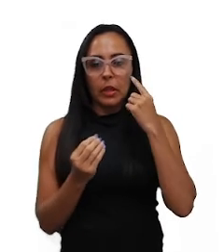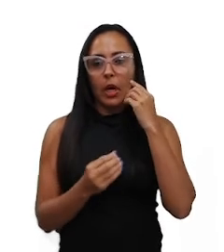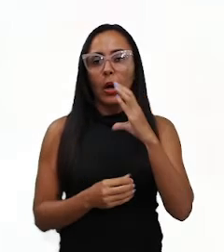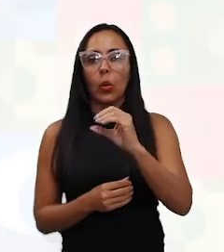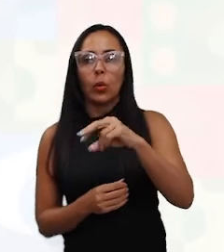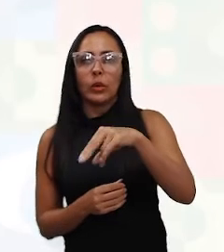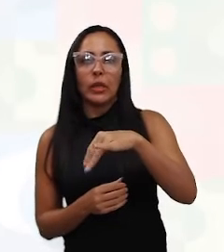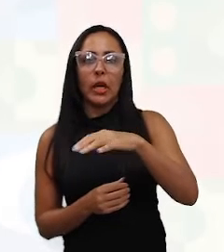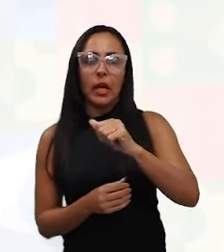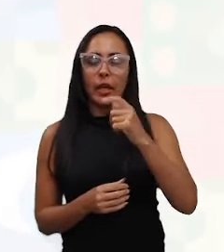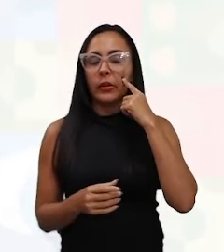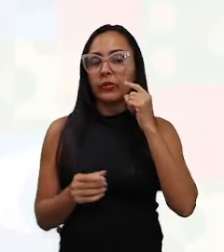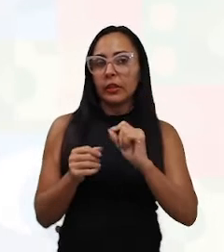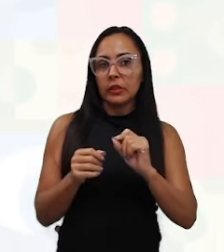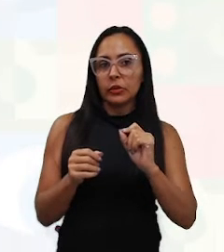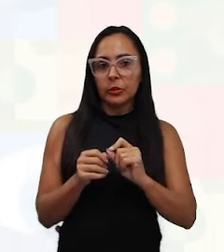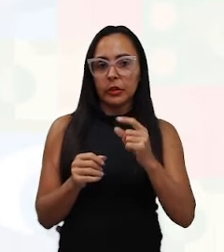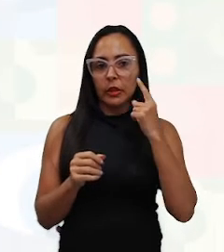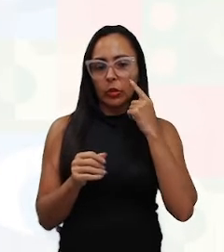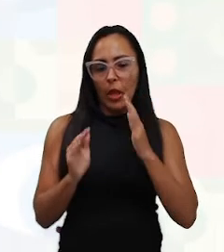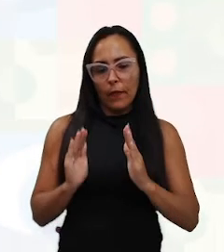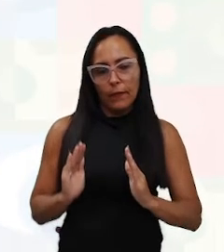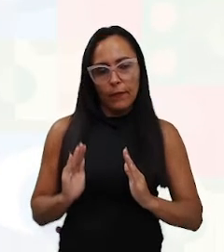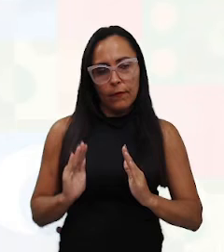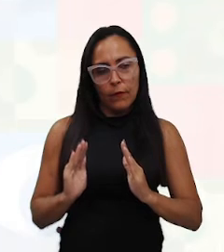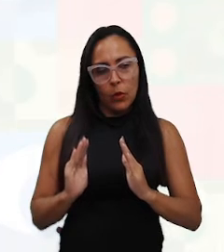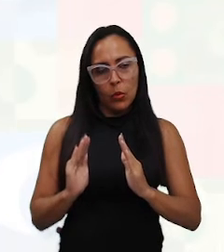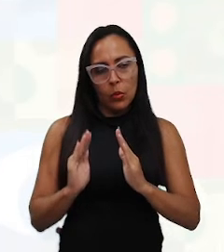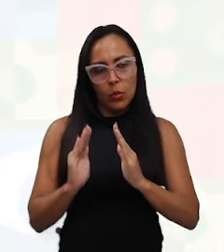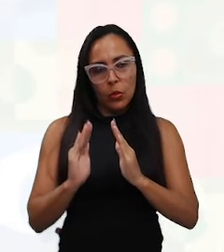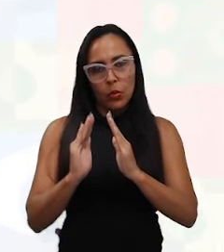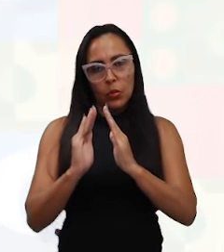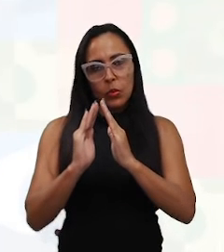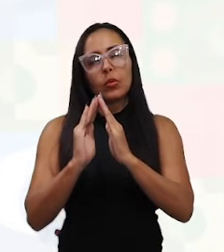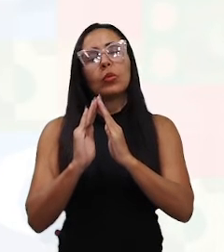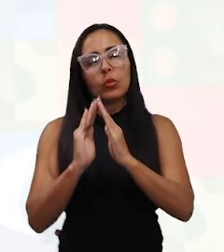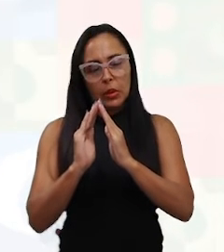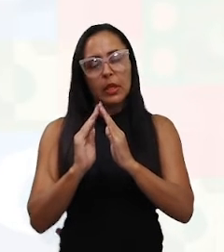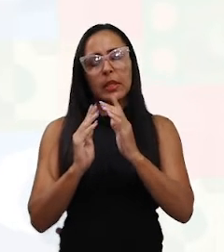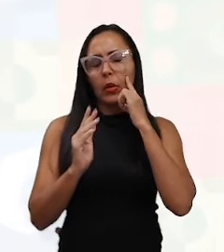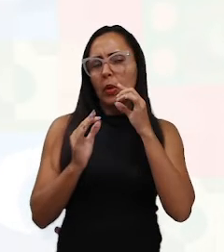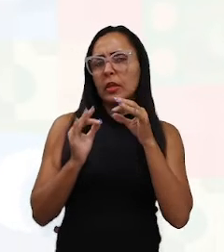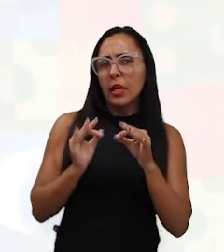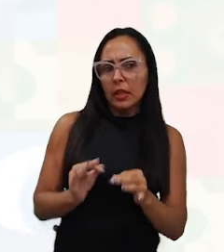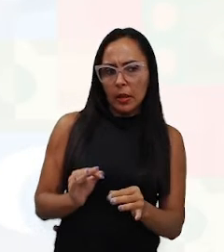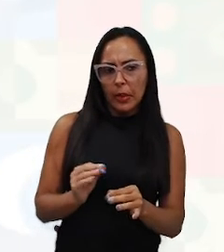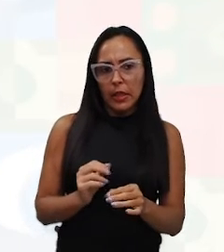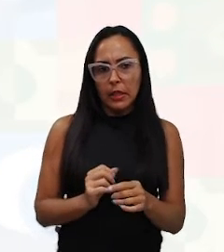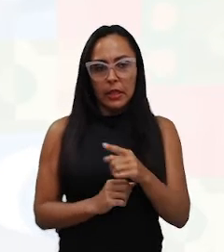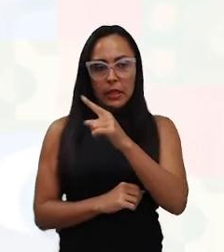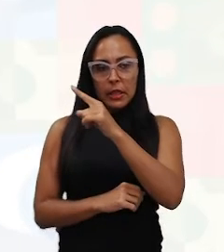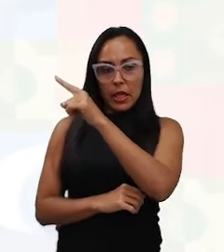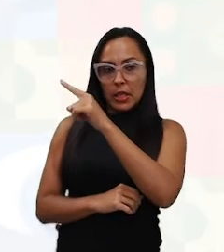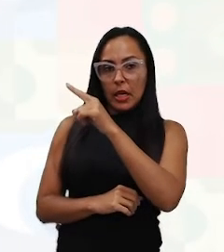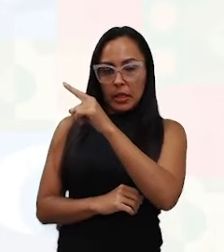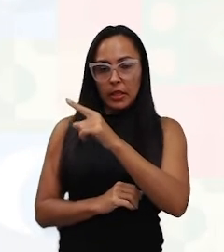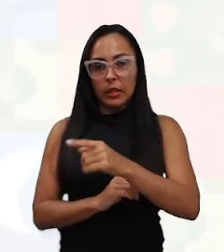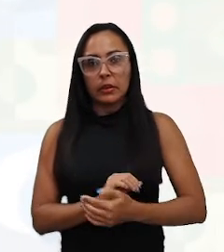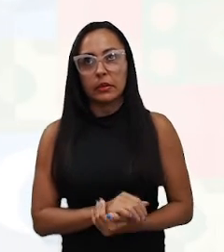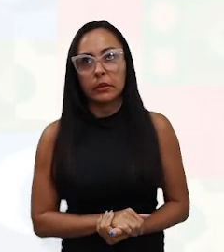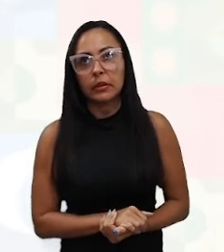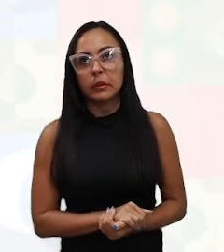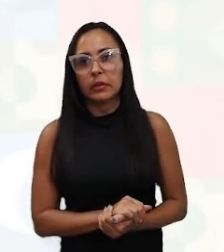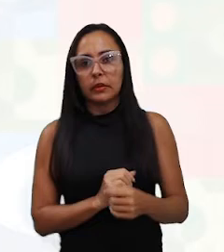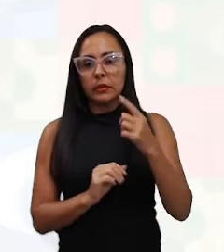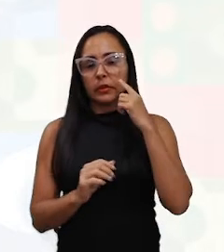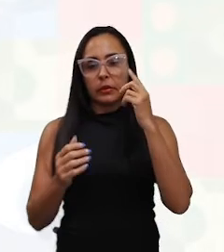faz esse processo de afunilamento, então é exatamente nesse ponto de fuga que as